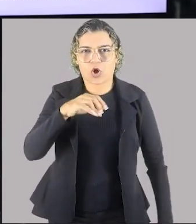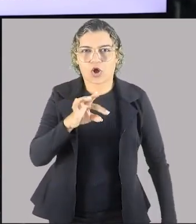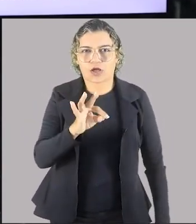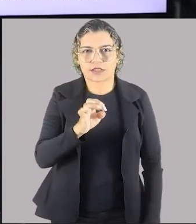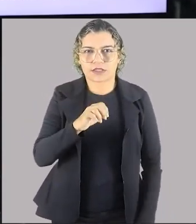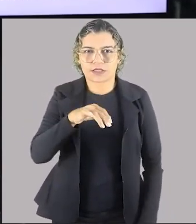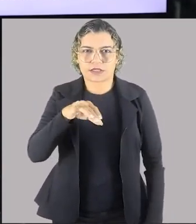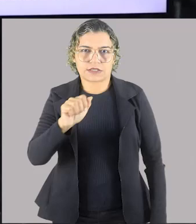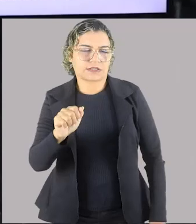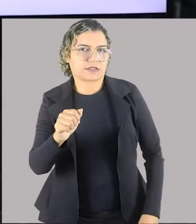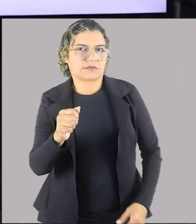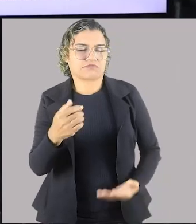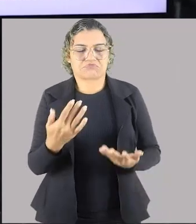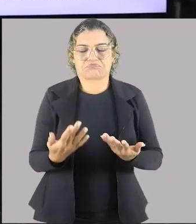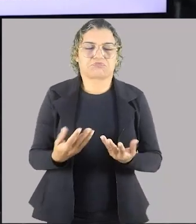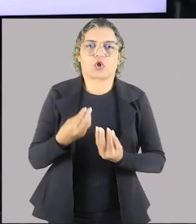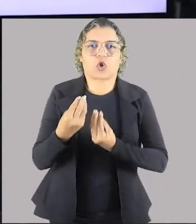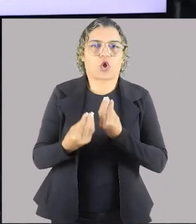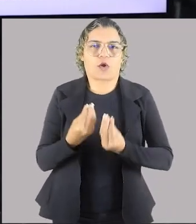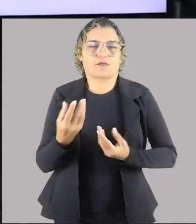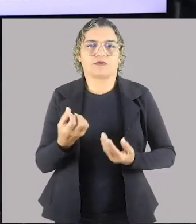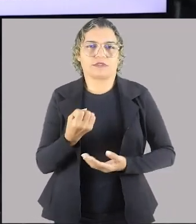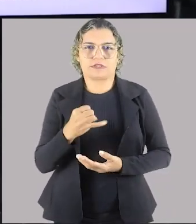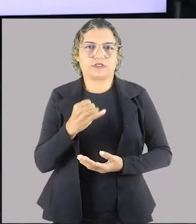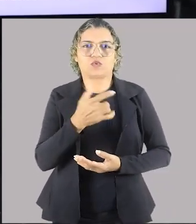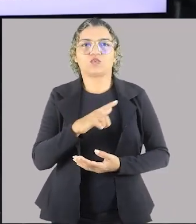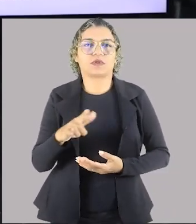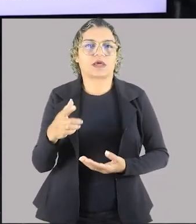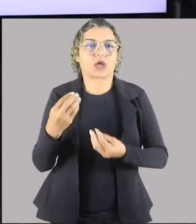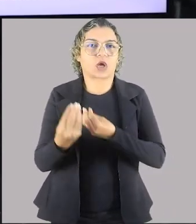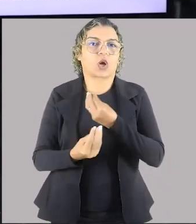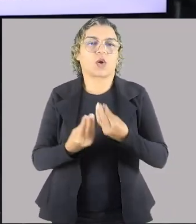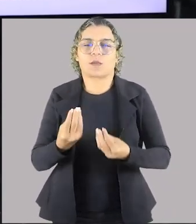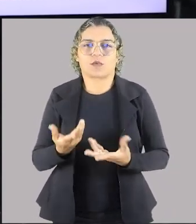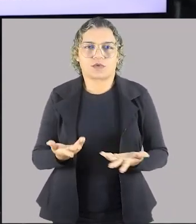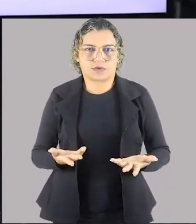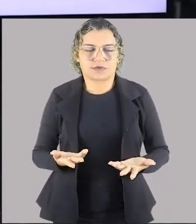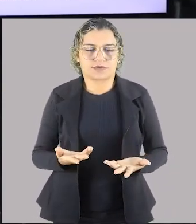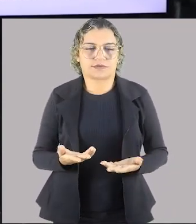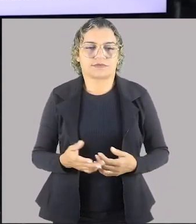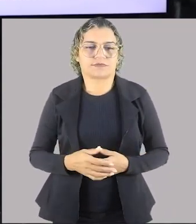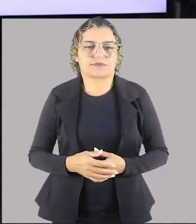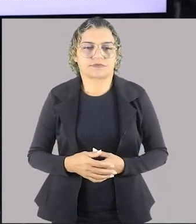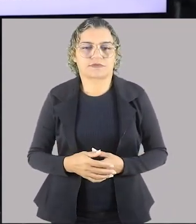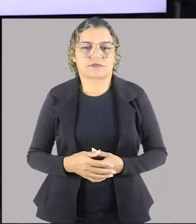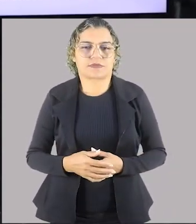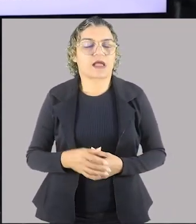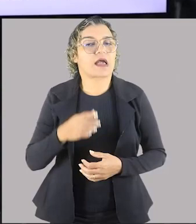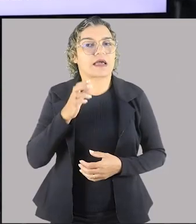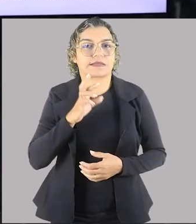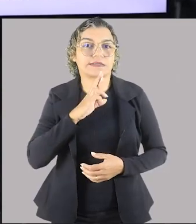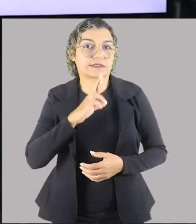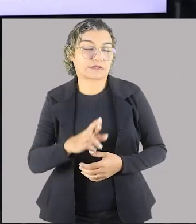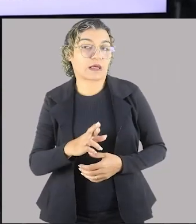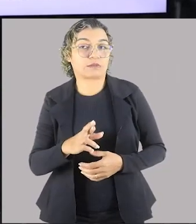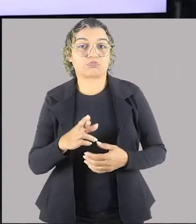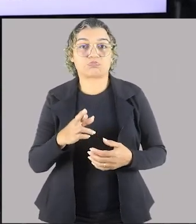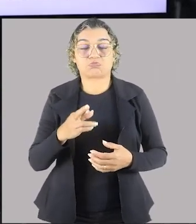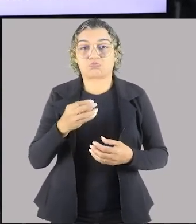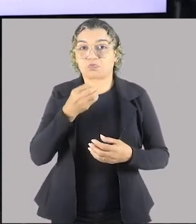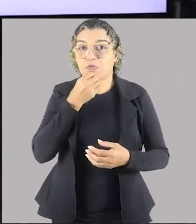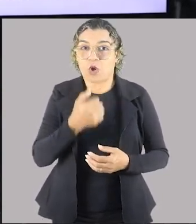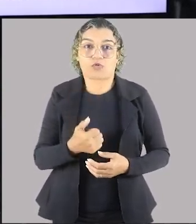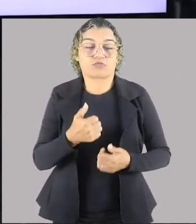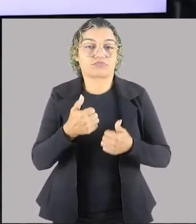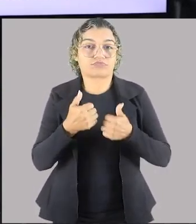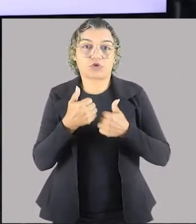mais rápido possível. Se esse indivíduo não consegue ter a potência, ele não vai ter bons resultados na sua prova, né?